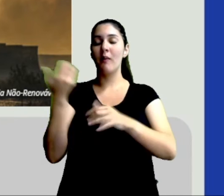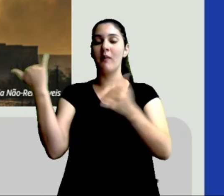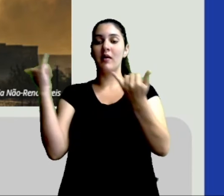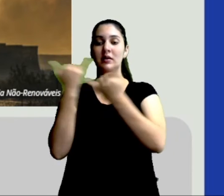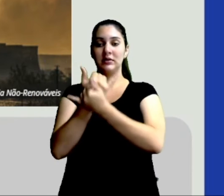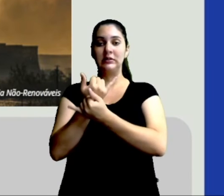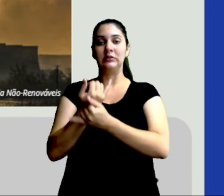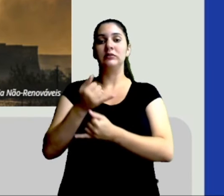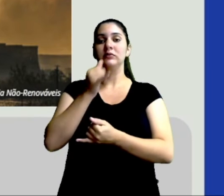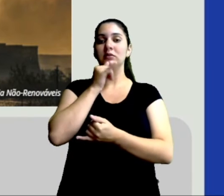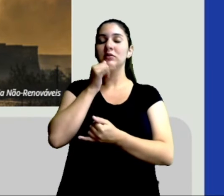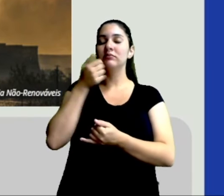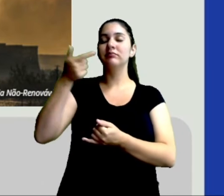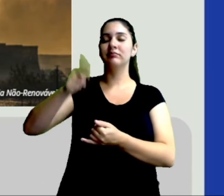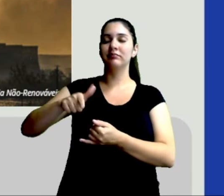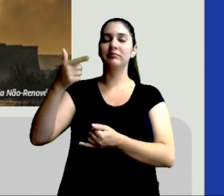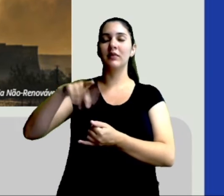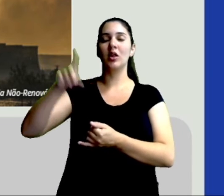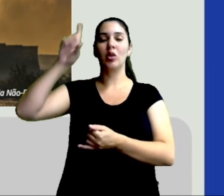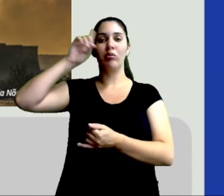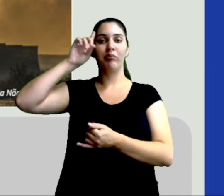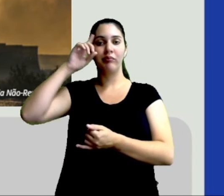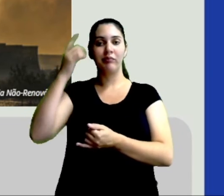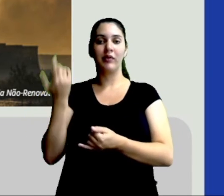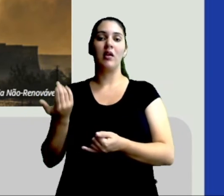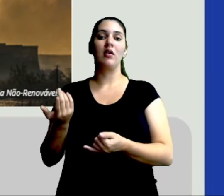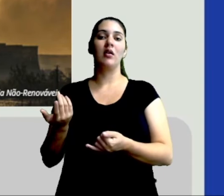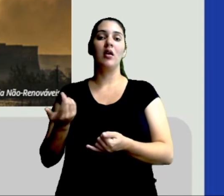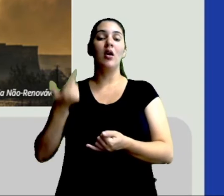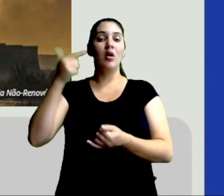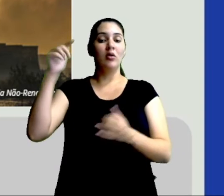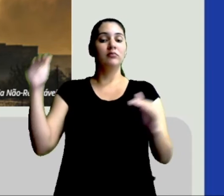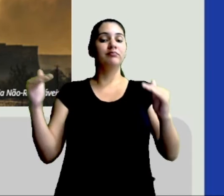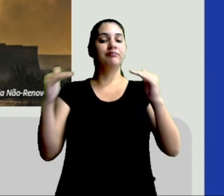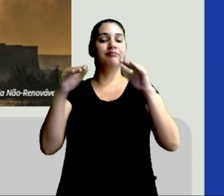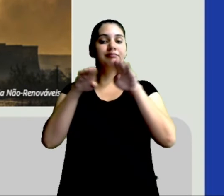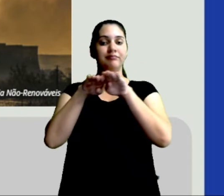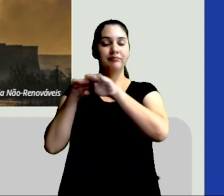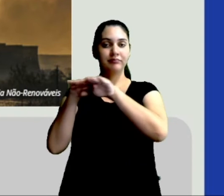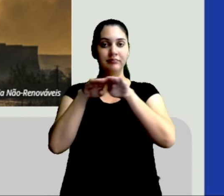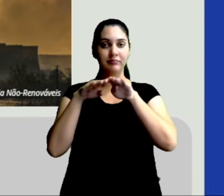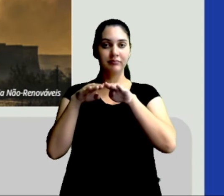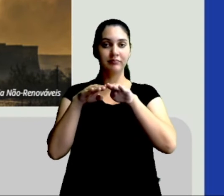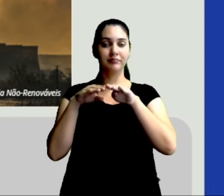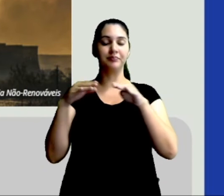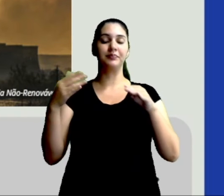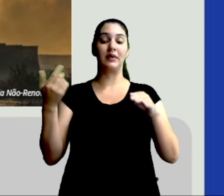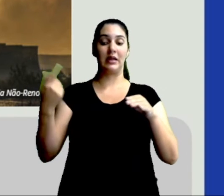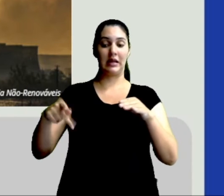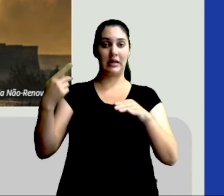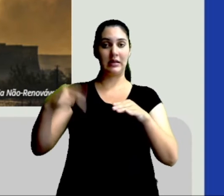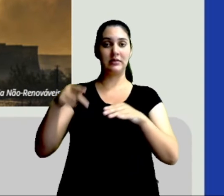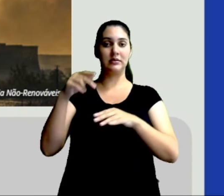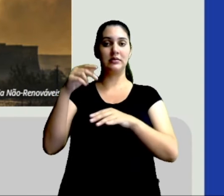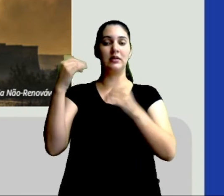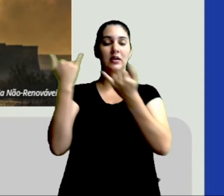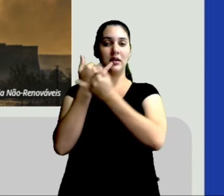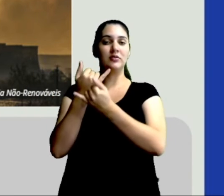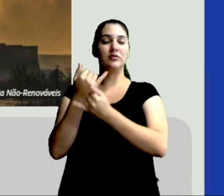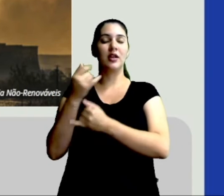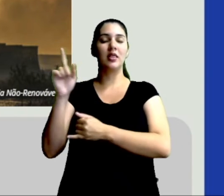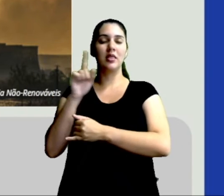renovam diariamente, rotineiramente. E além disso, uma outra comparação é que essa energia não renovável ela é bem